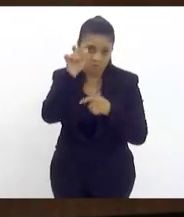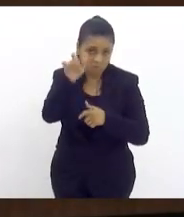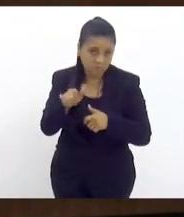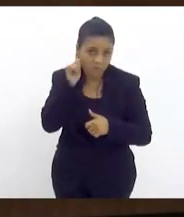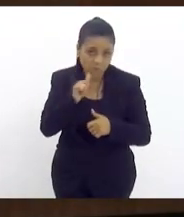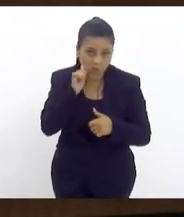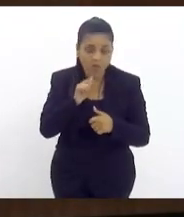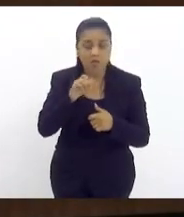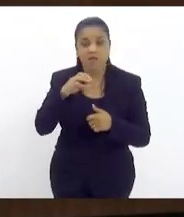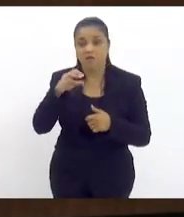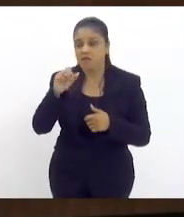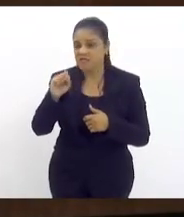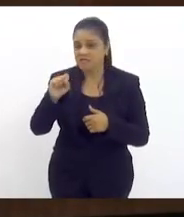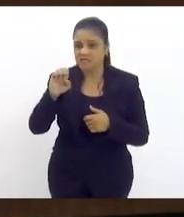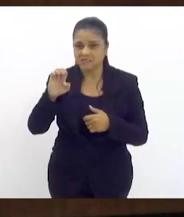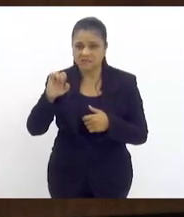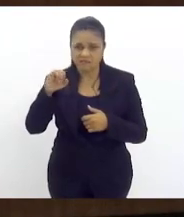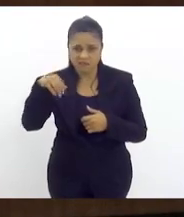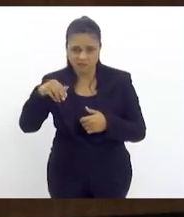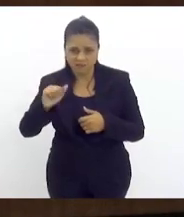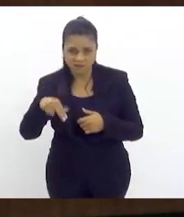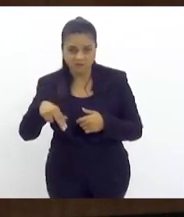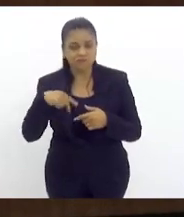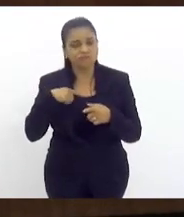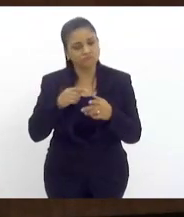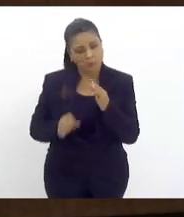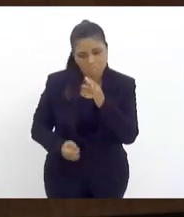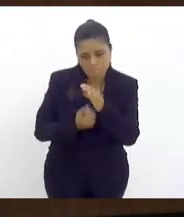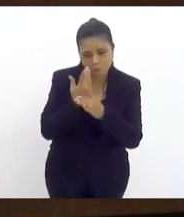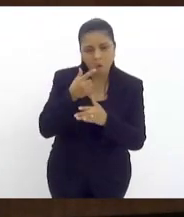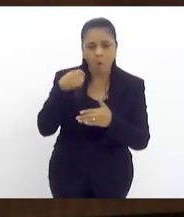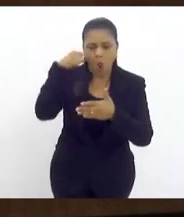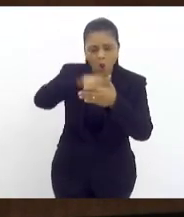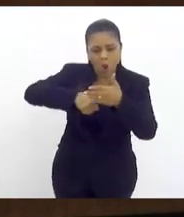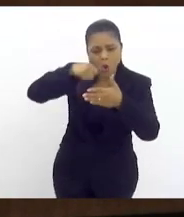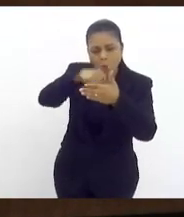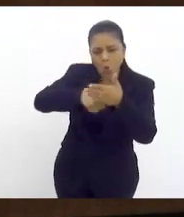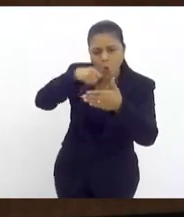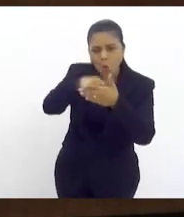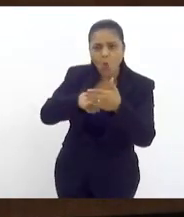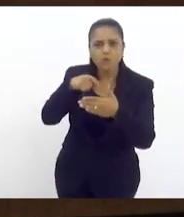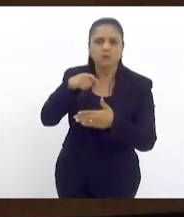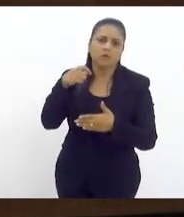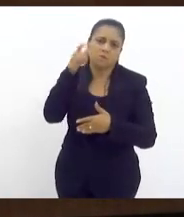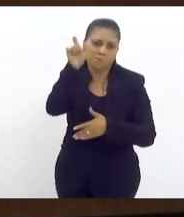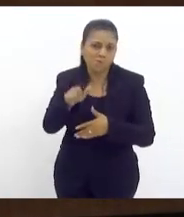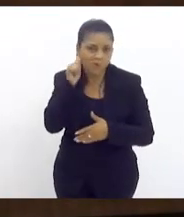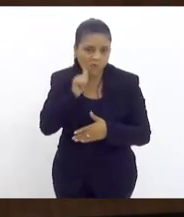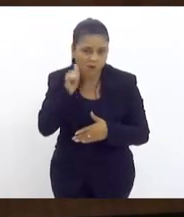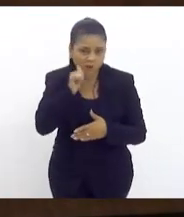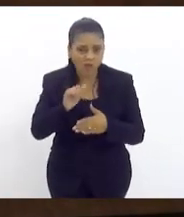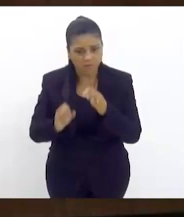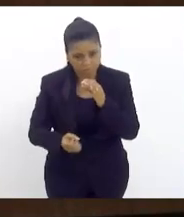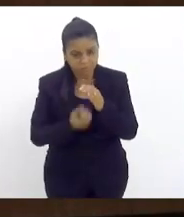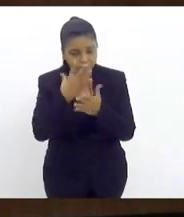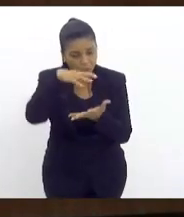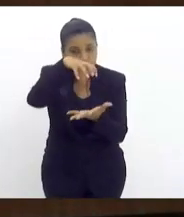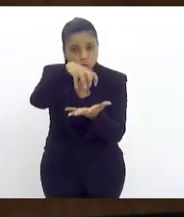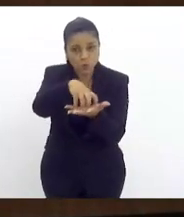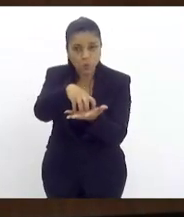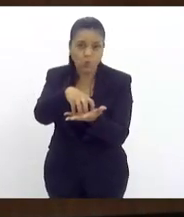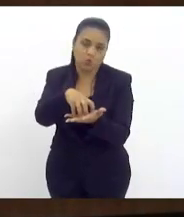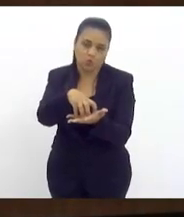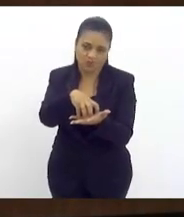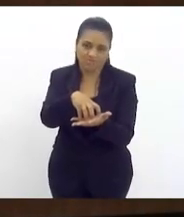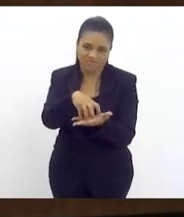existe CIANS, NUANS, eles foram feitos pela luta das mulheres. Se hoje existe o CEDIM, o nosso